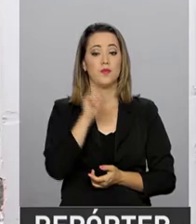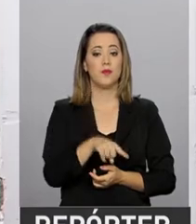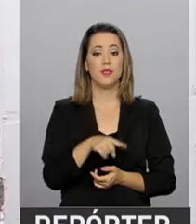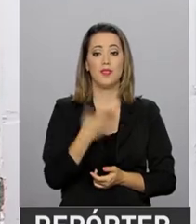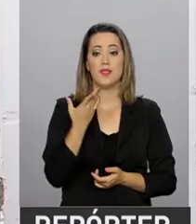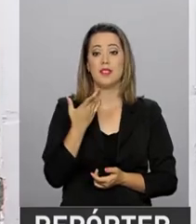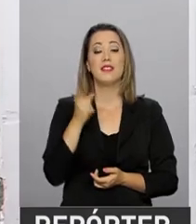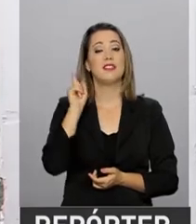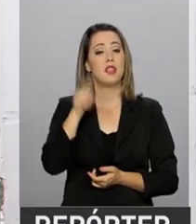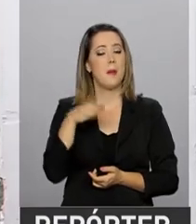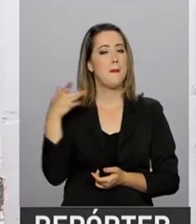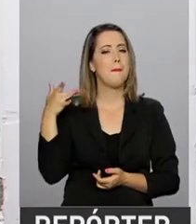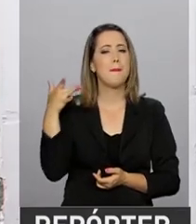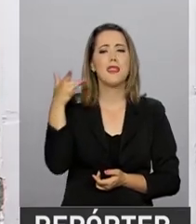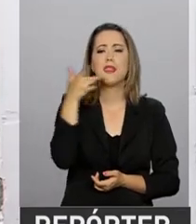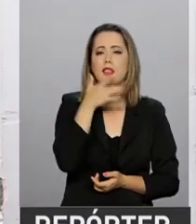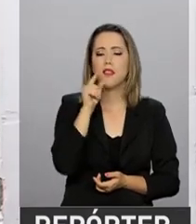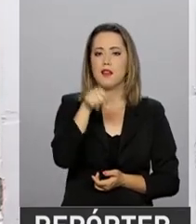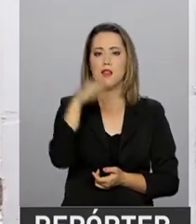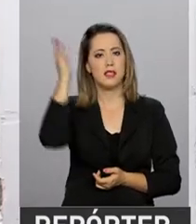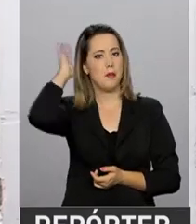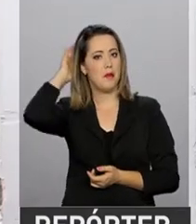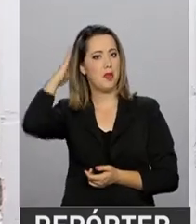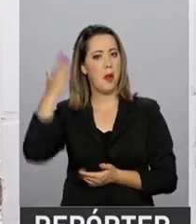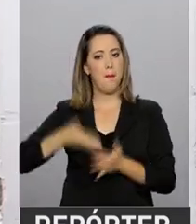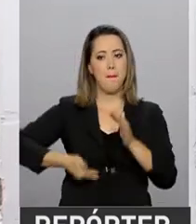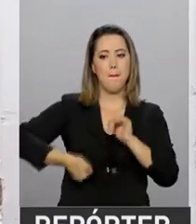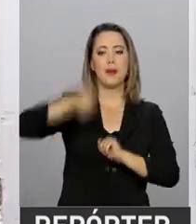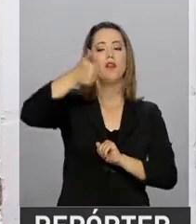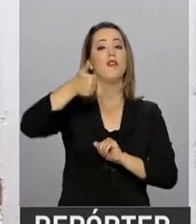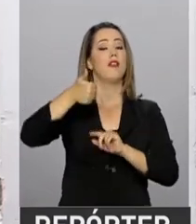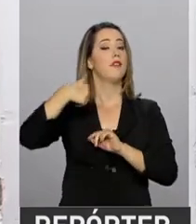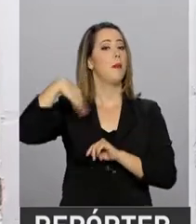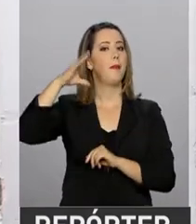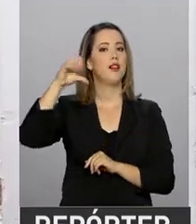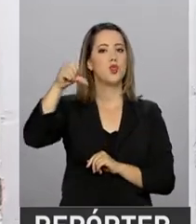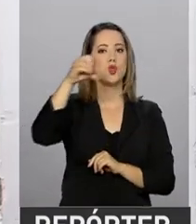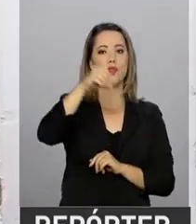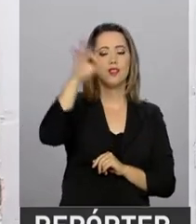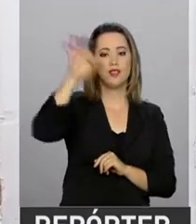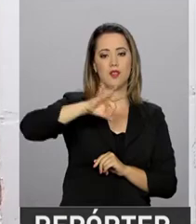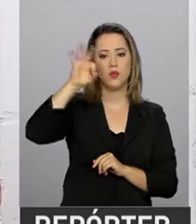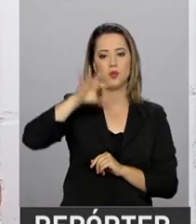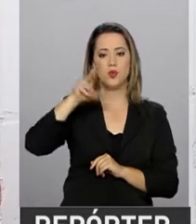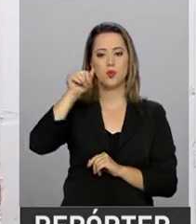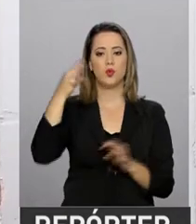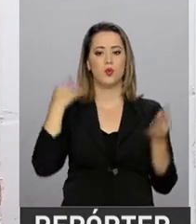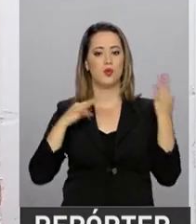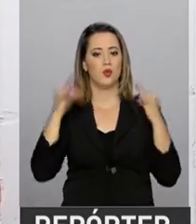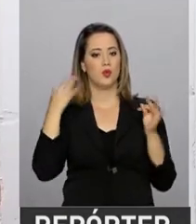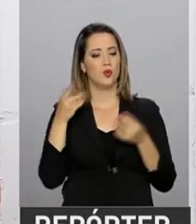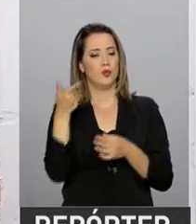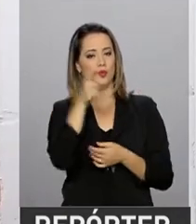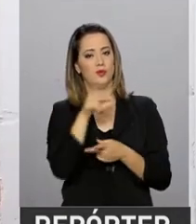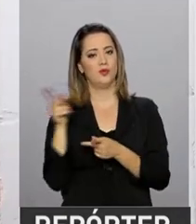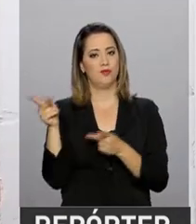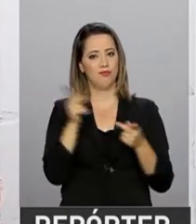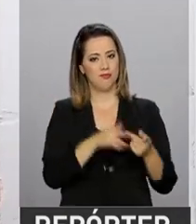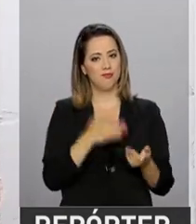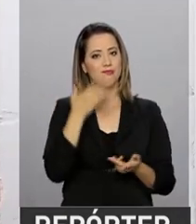não é à toa que a culinária paraense é aprovada por mais de 99 por cento dos turistas estrangeiros que